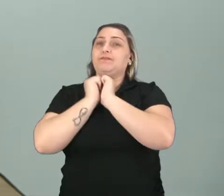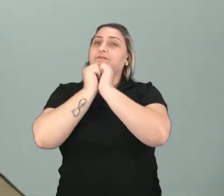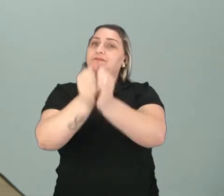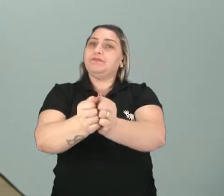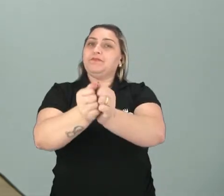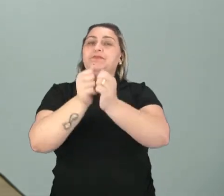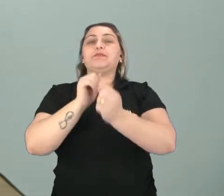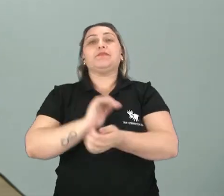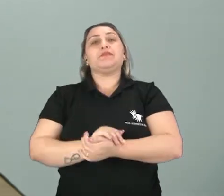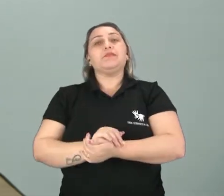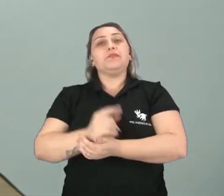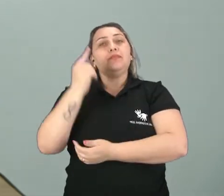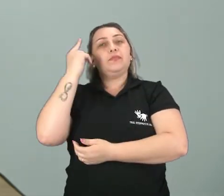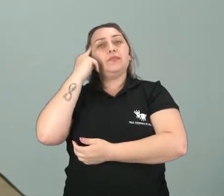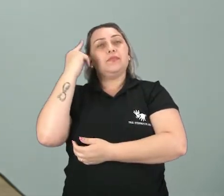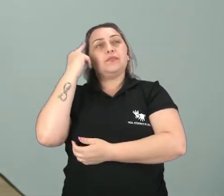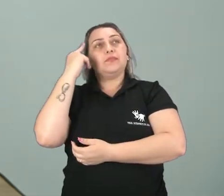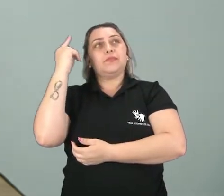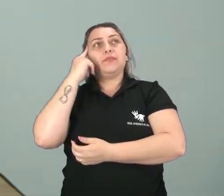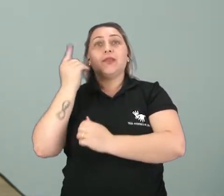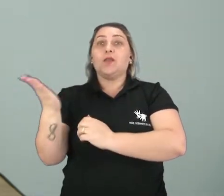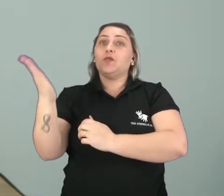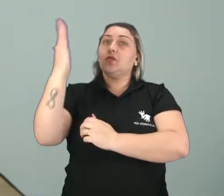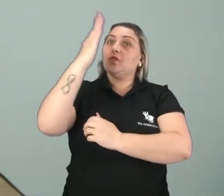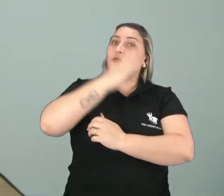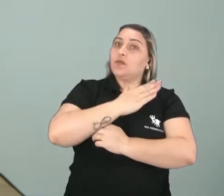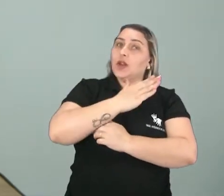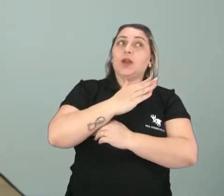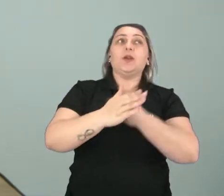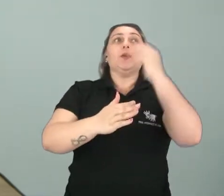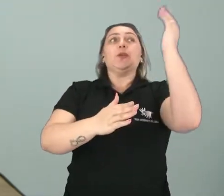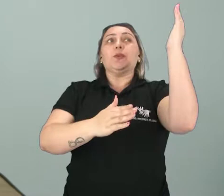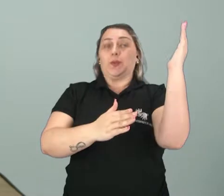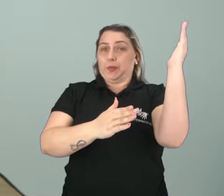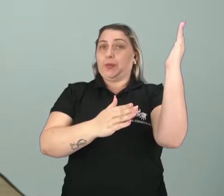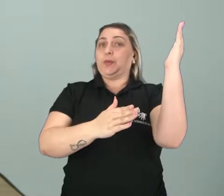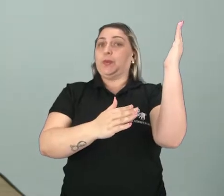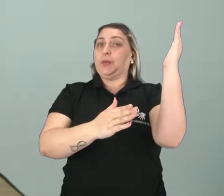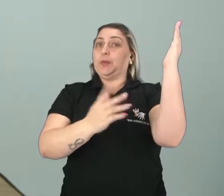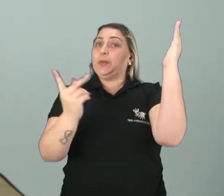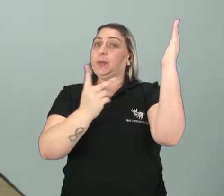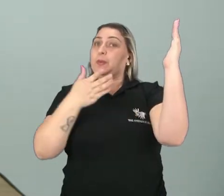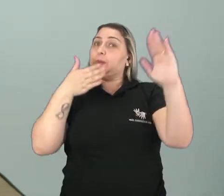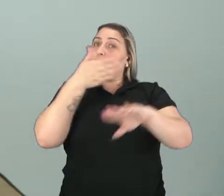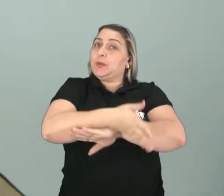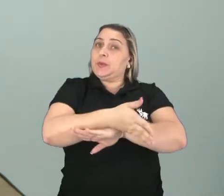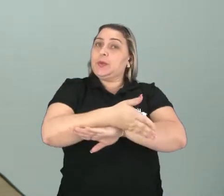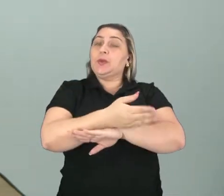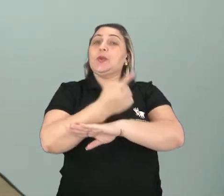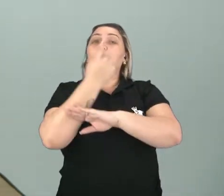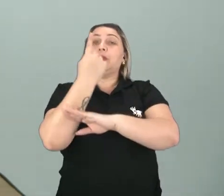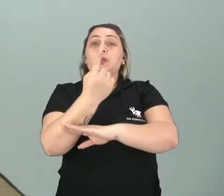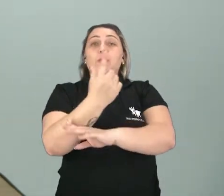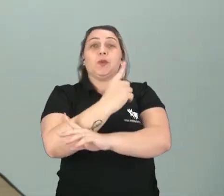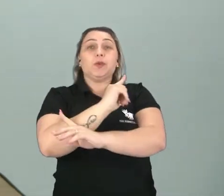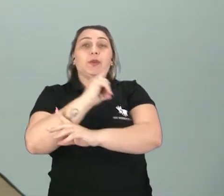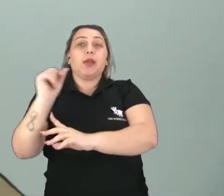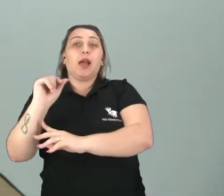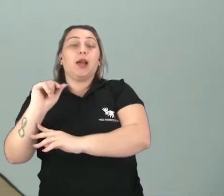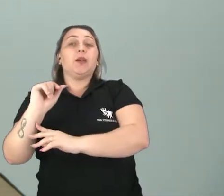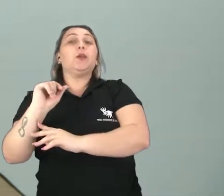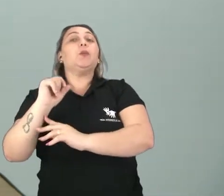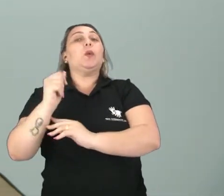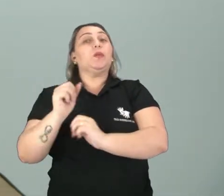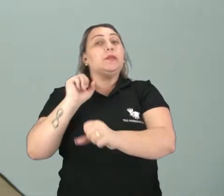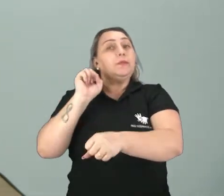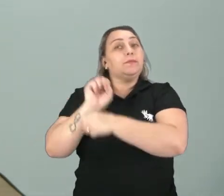ajudar. O pensamento foi, vamos até a torre. Entramos os dois e um sai e o outro